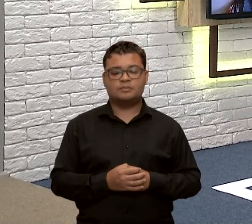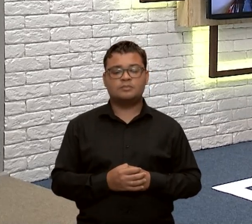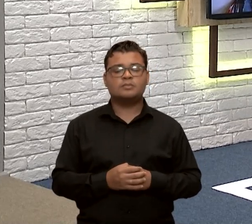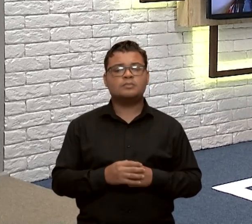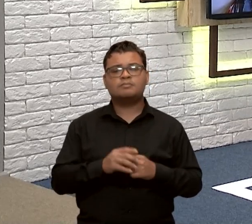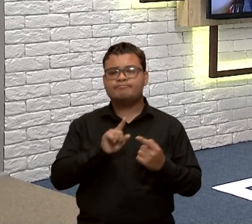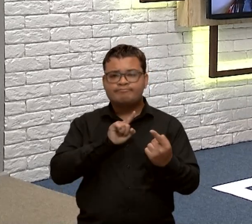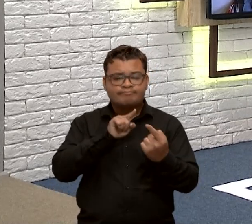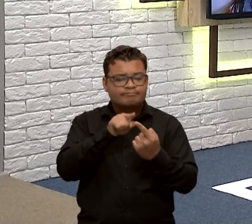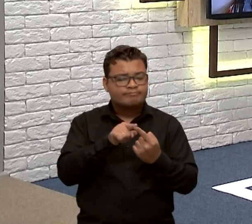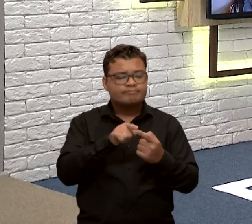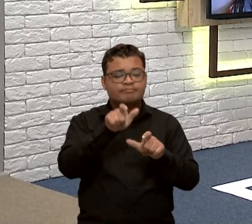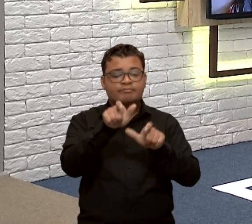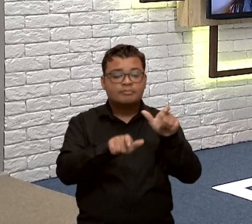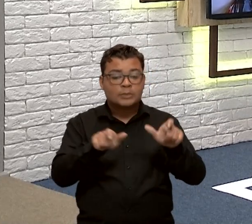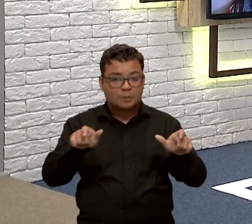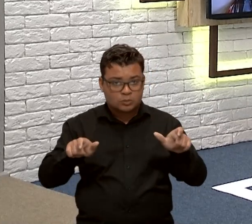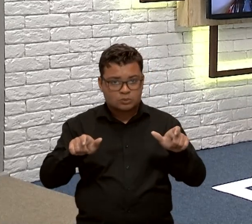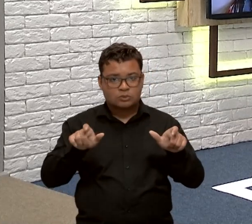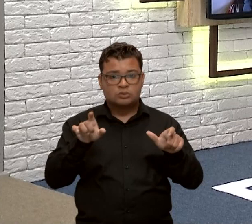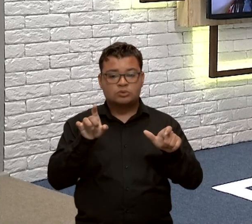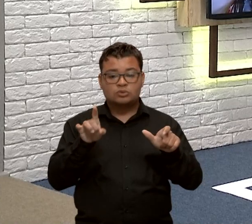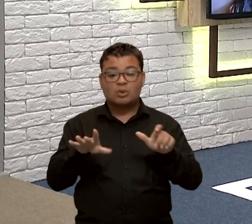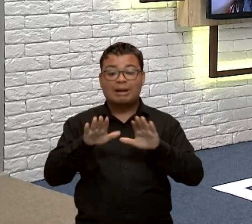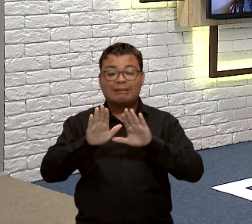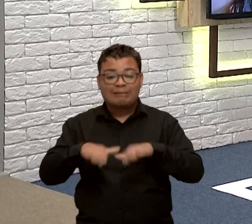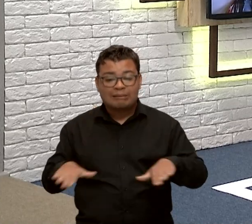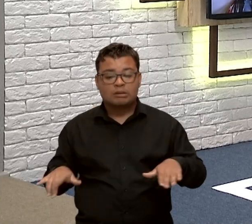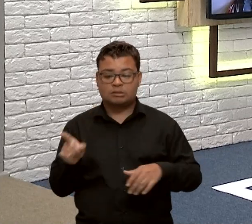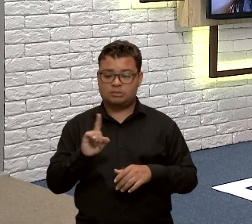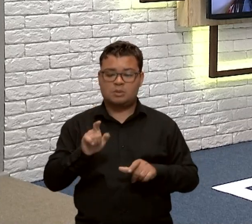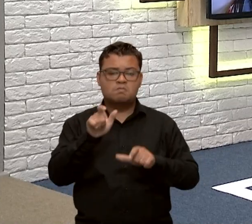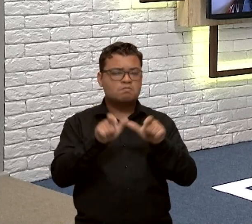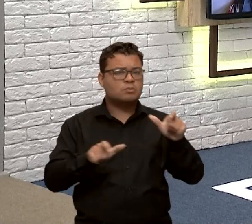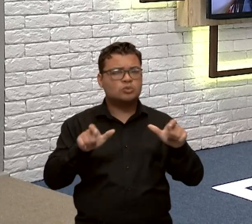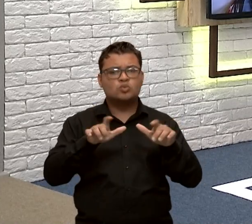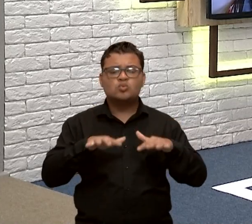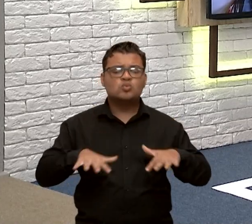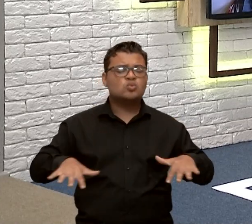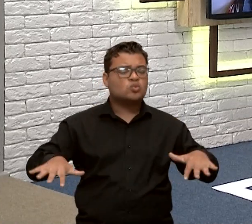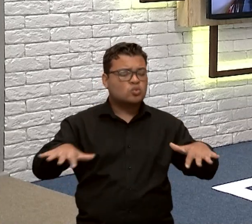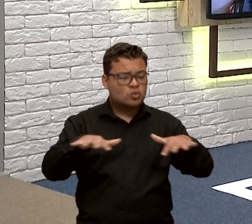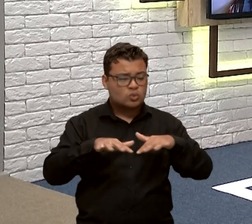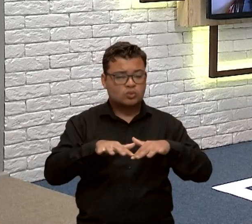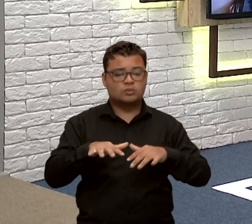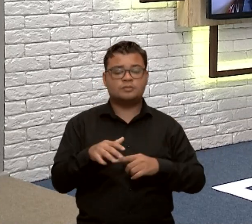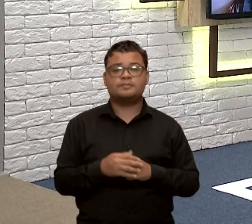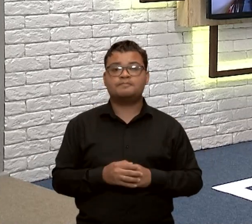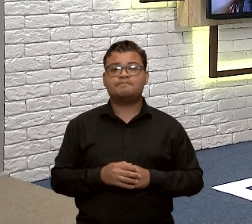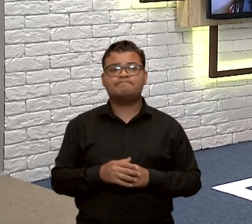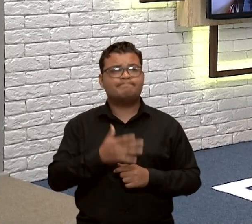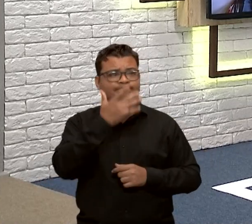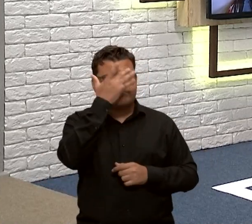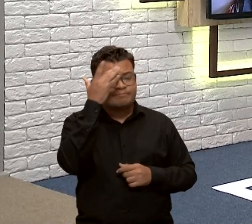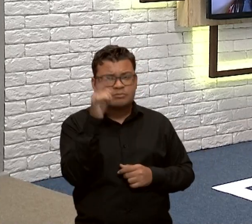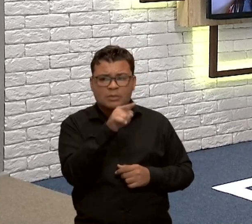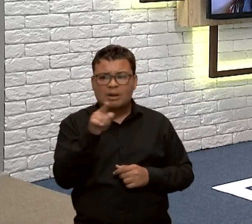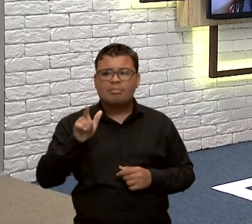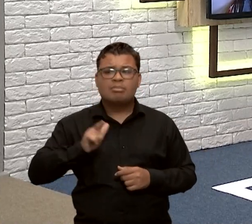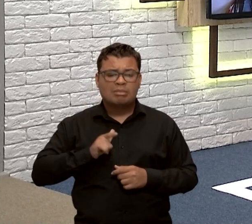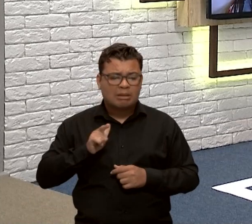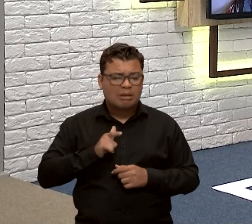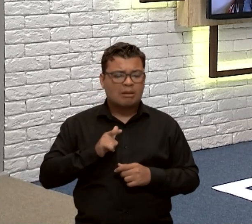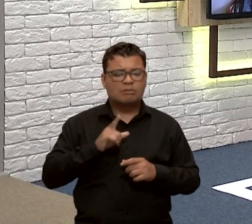para pessoas, então não é para crianças, é para pessoas, todos. Todos que têm alguma dificuldade ou